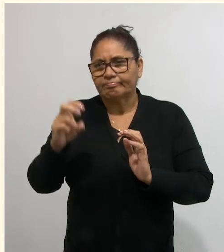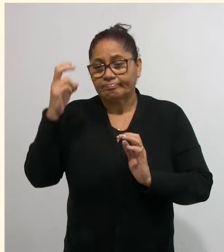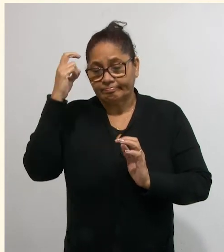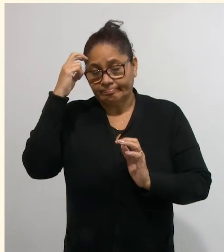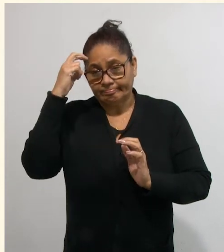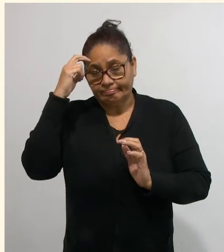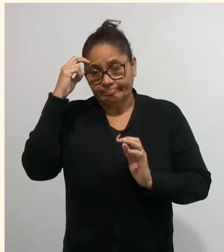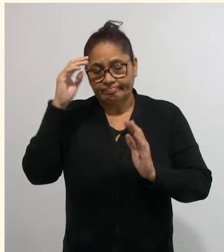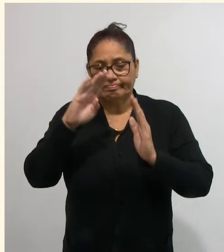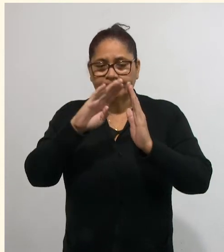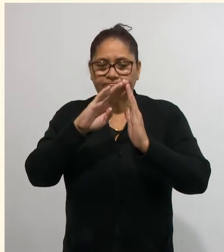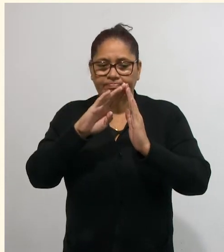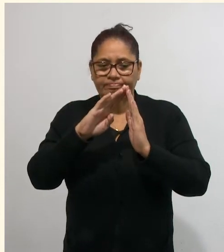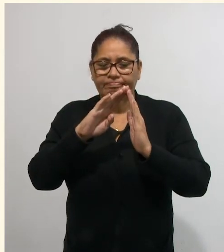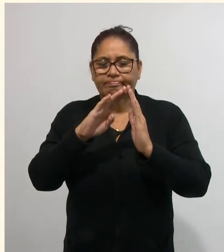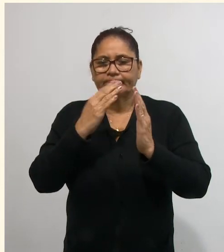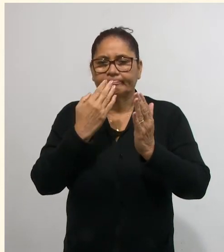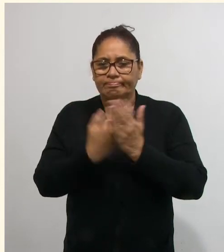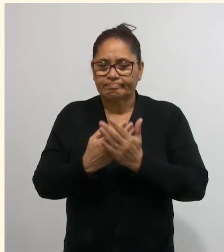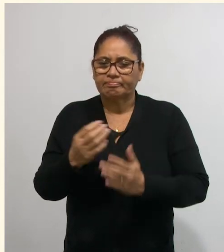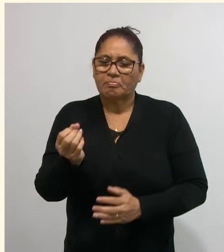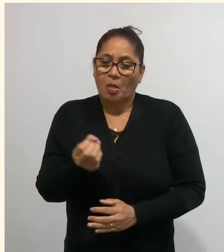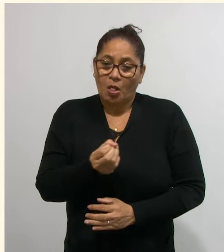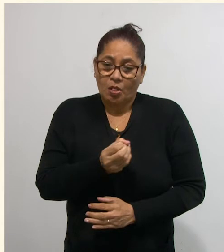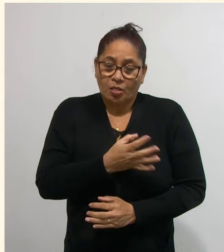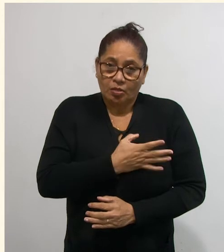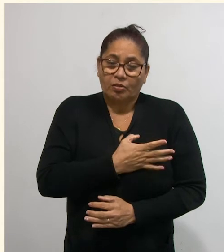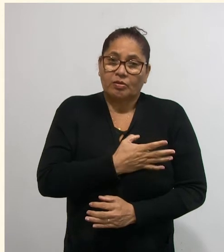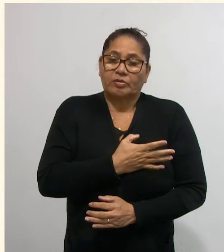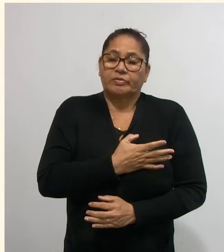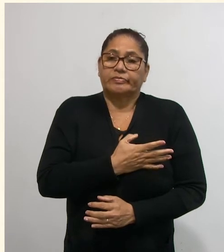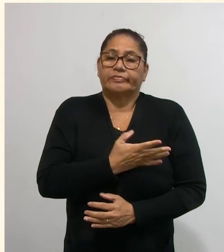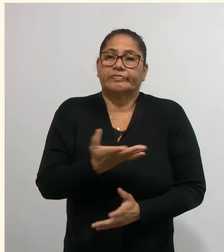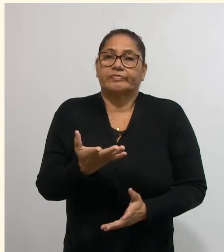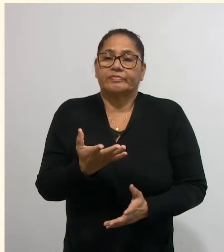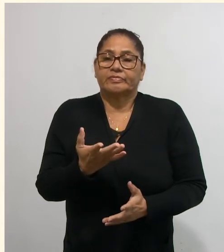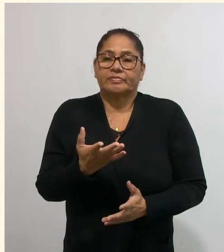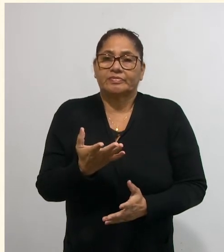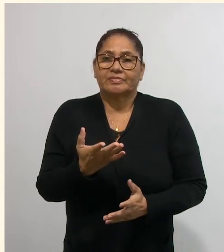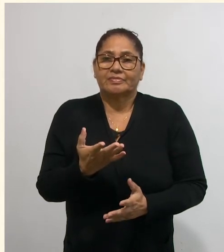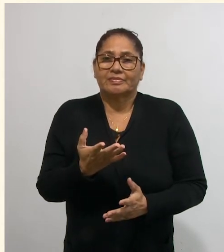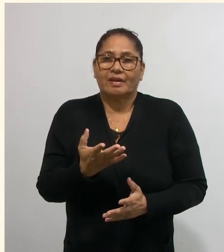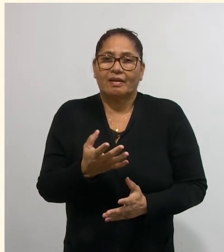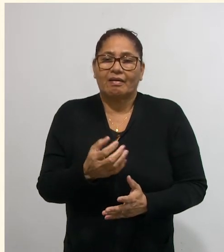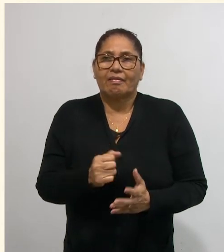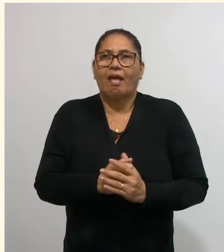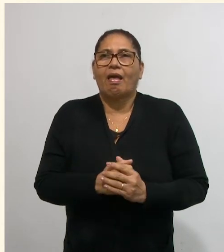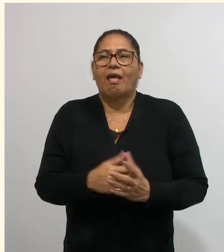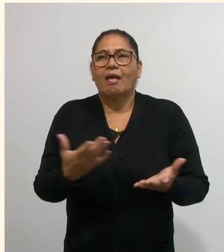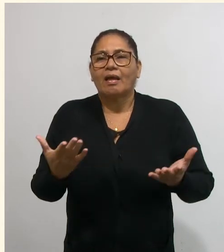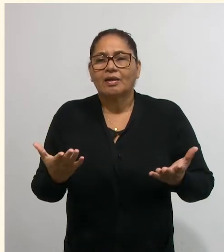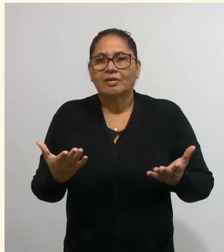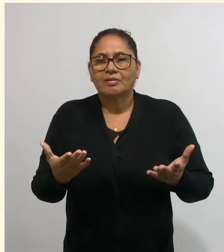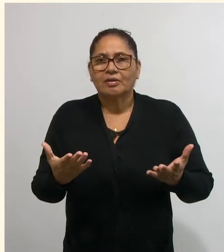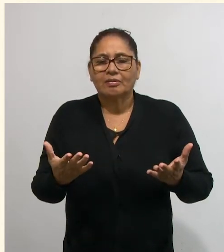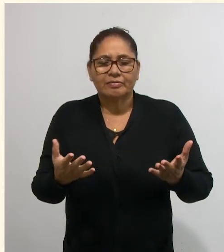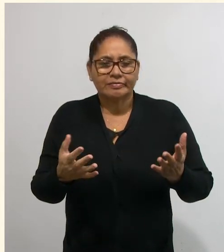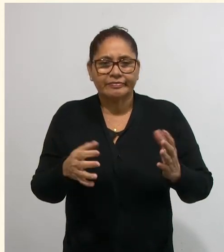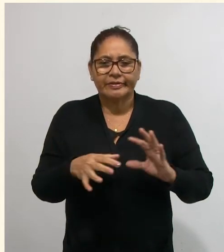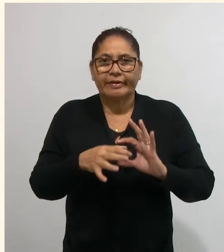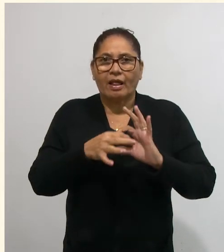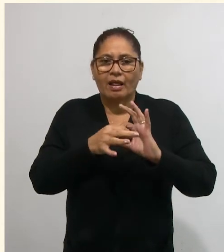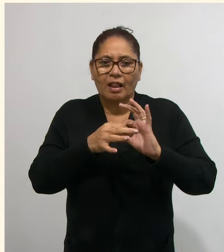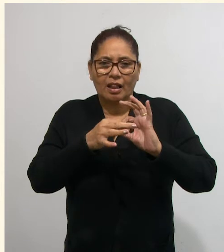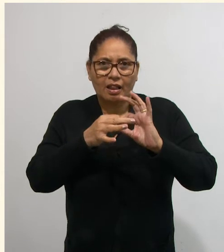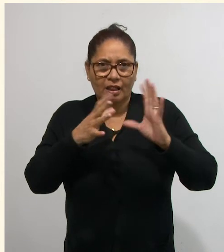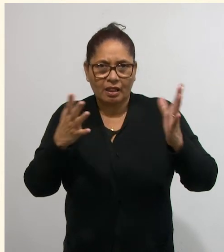cultura escolar renovada, essas mudanças que foram bem significativas, assumindo o caráter laico, a escola passou a ser vista